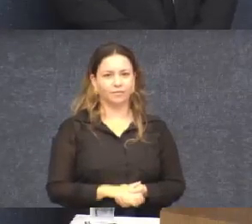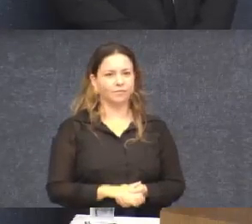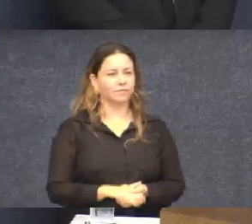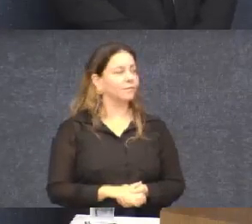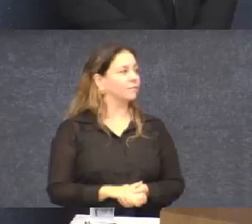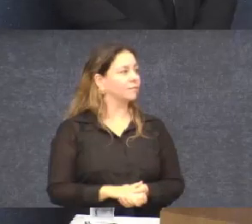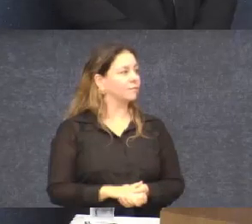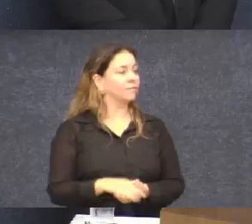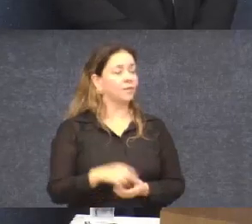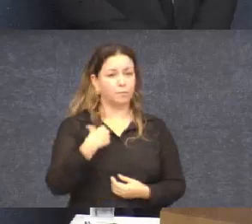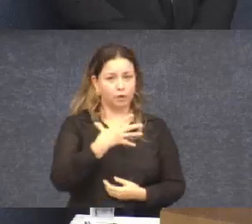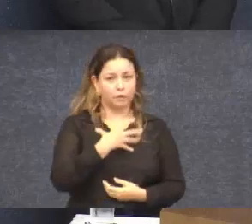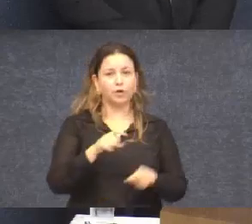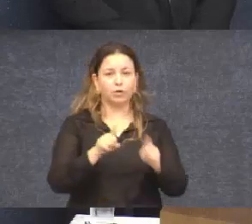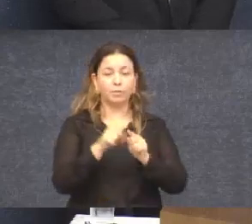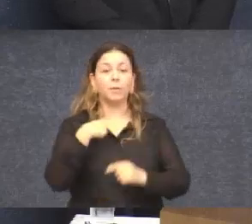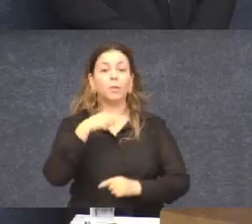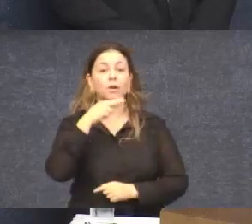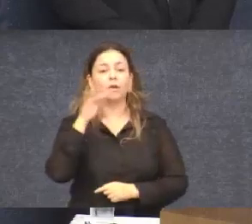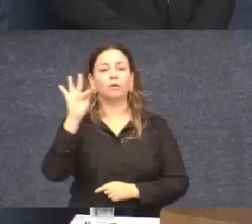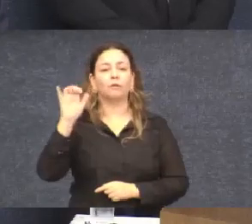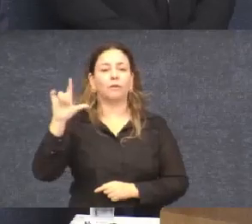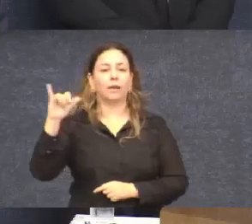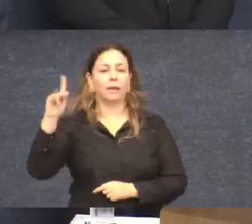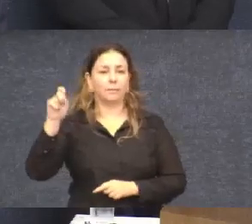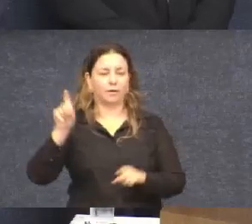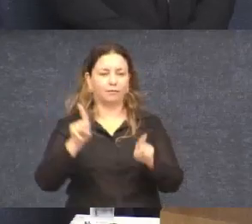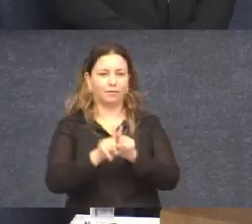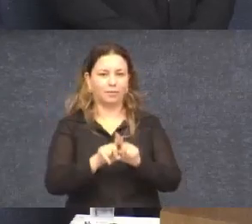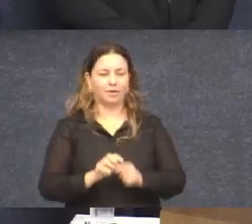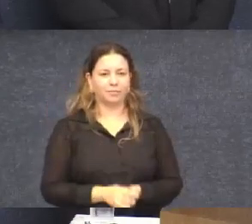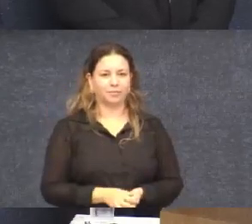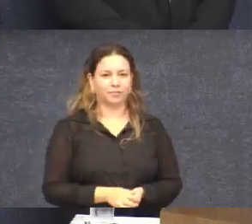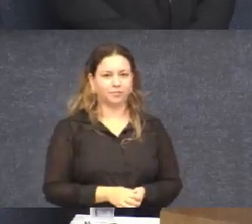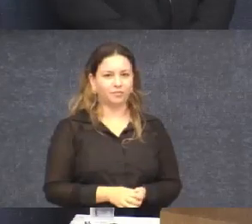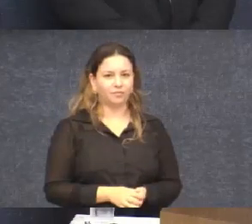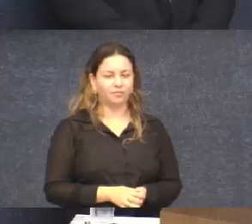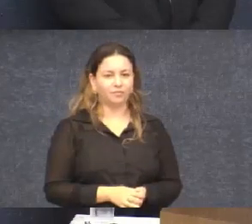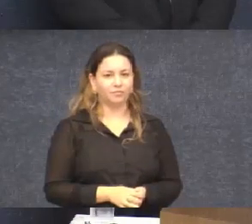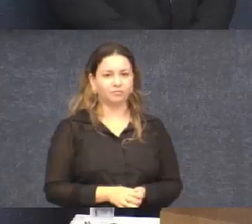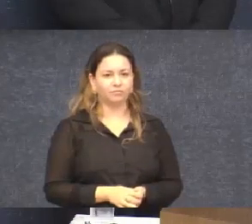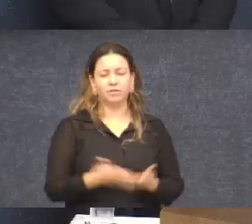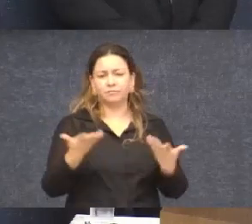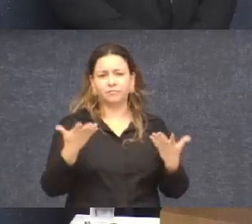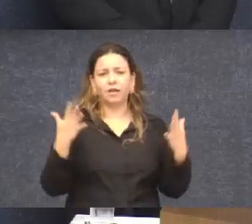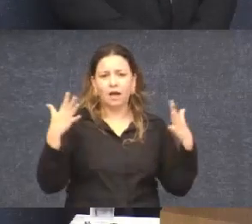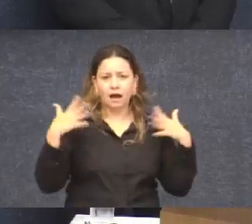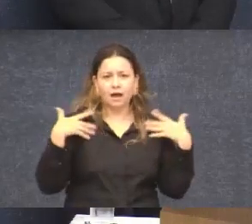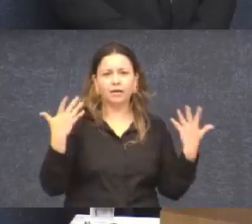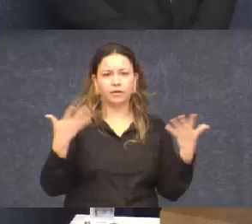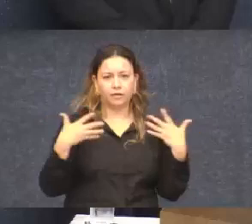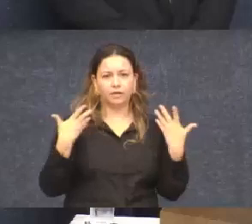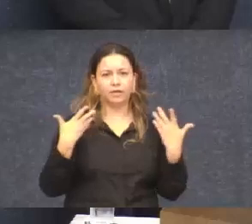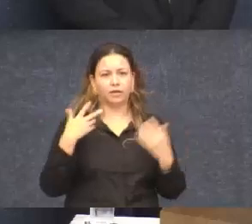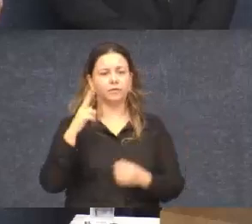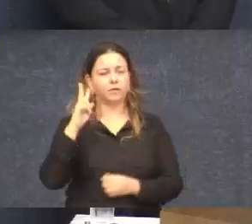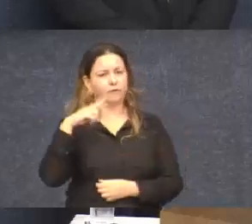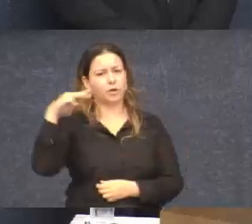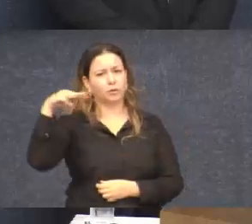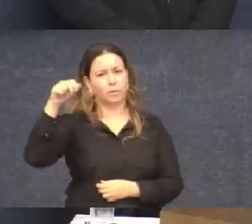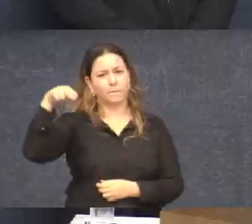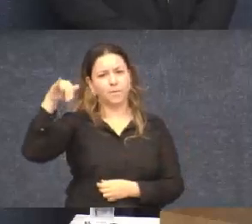junto com meu filho Carlos Eduardo e o meu netinho Felipe. Mas uma grande alegria, deputado, o vereador